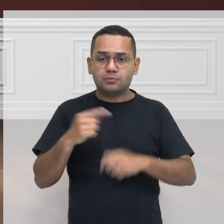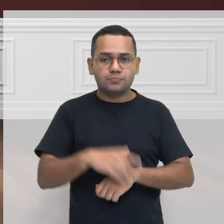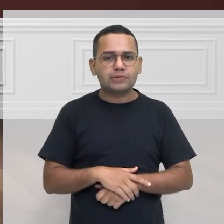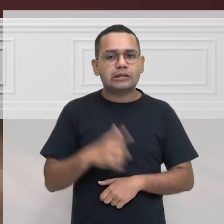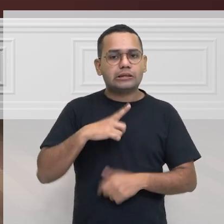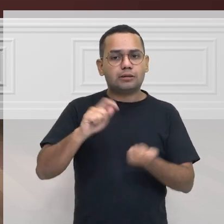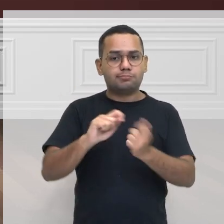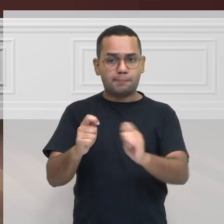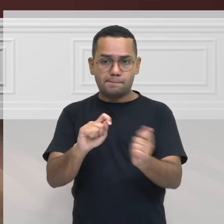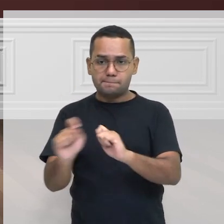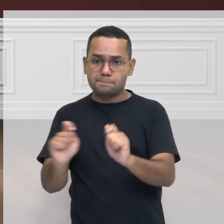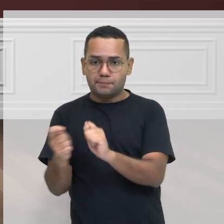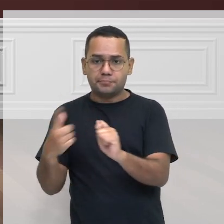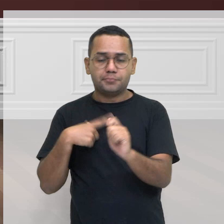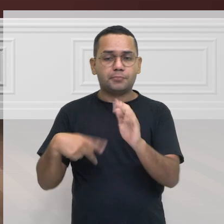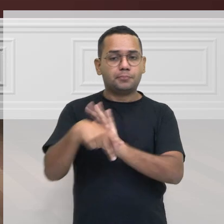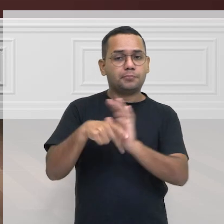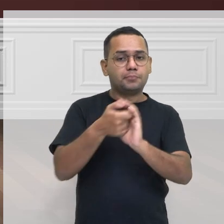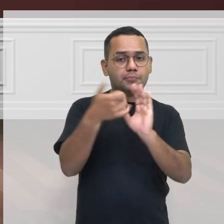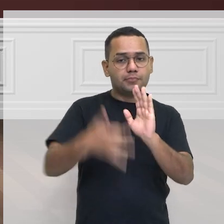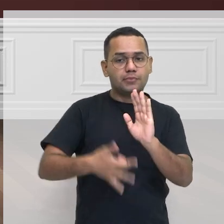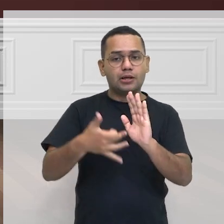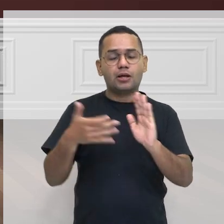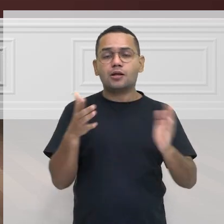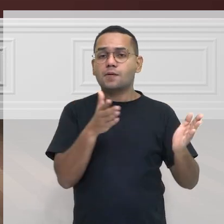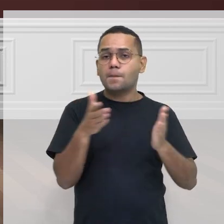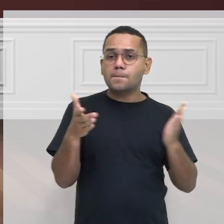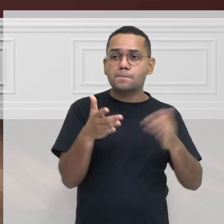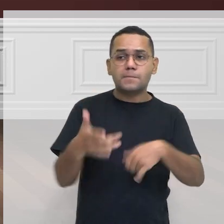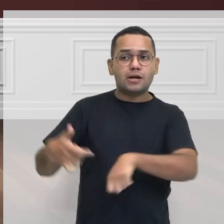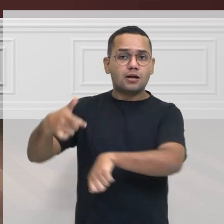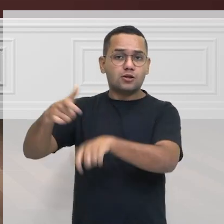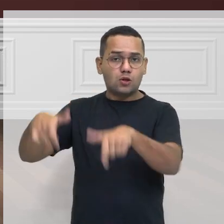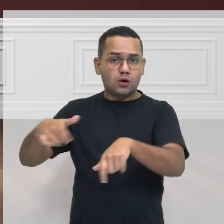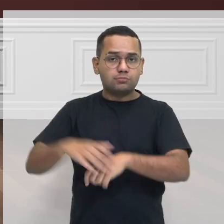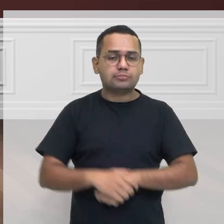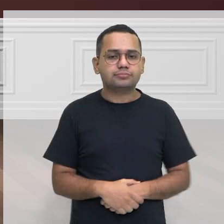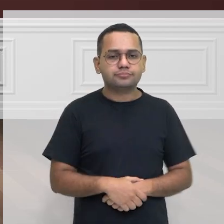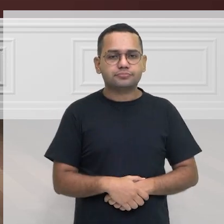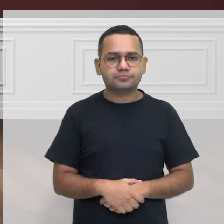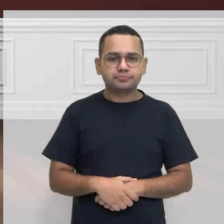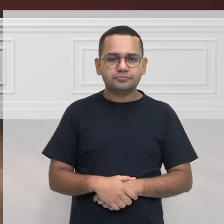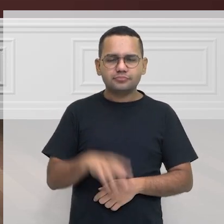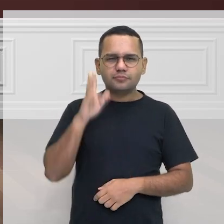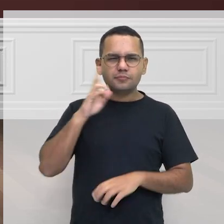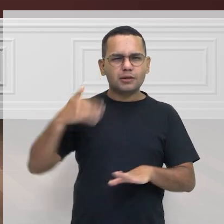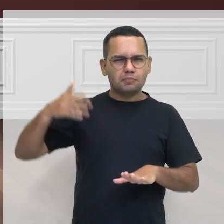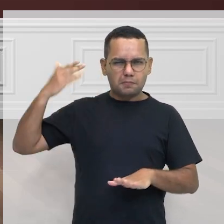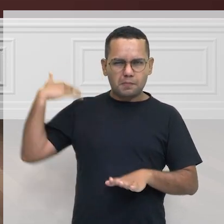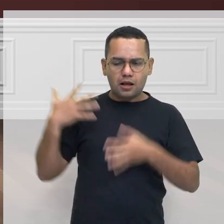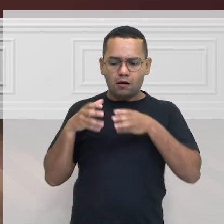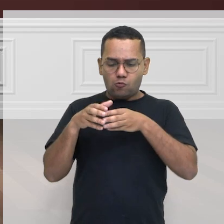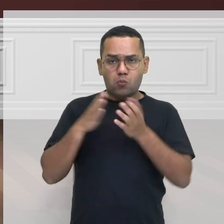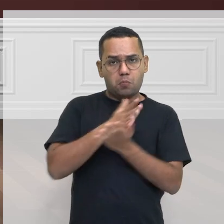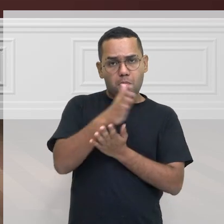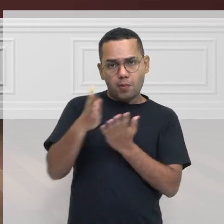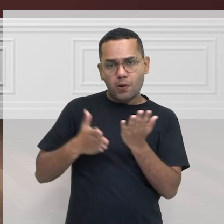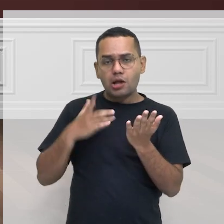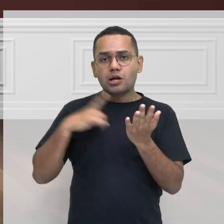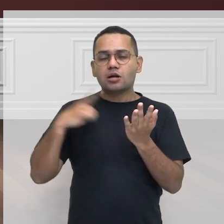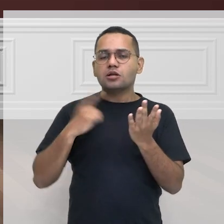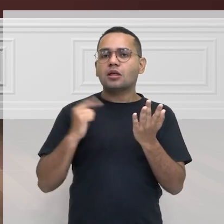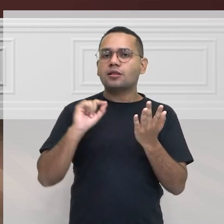moldando e sendo moldados pelas condições do seu tempo. Lembra lá nas vanguardas, quando aconteceu a Revolução Industrial?